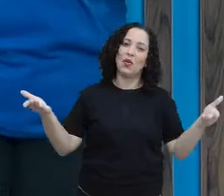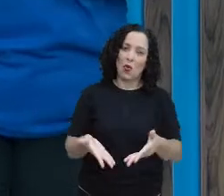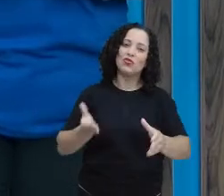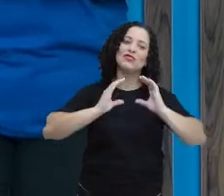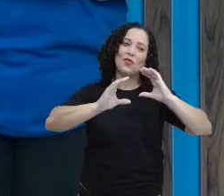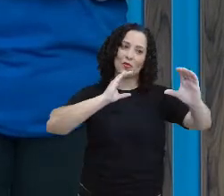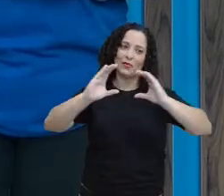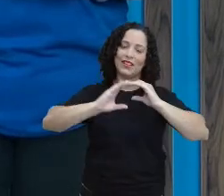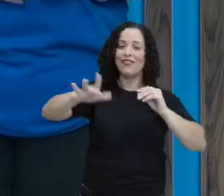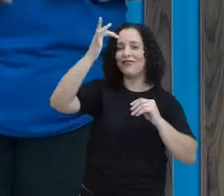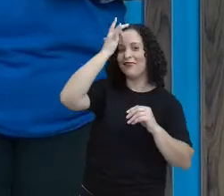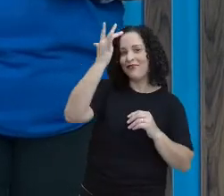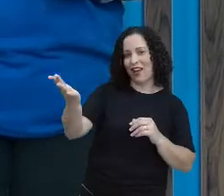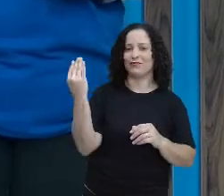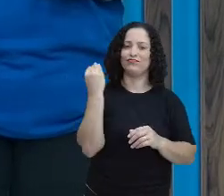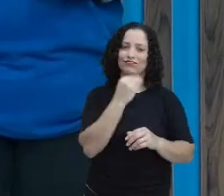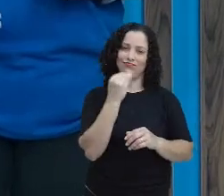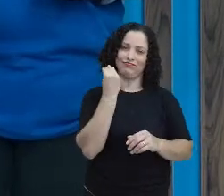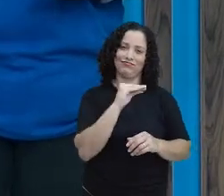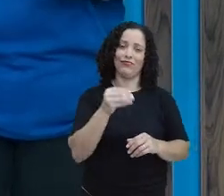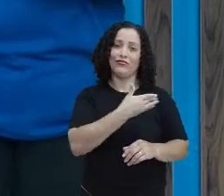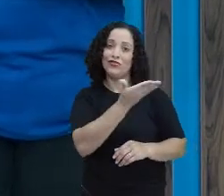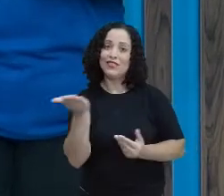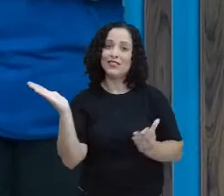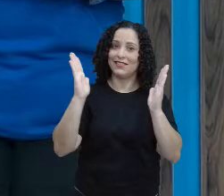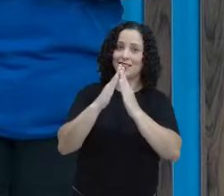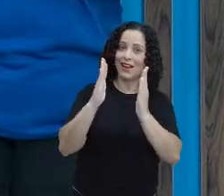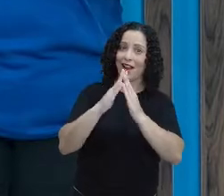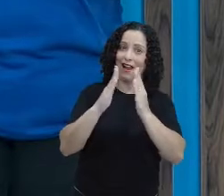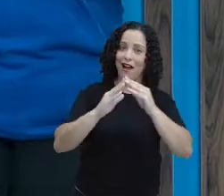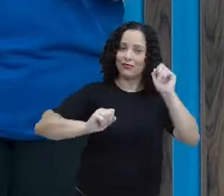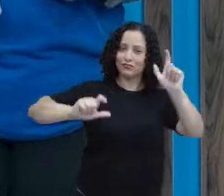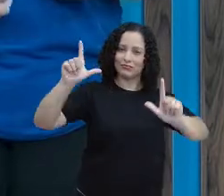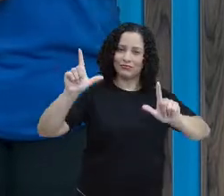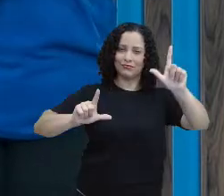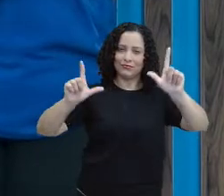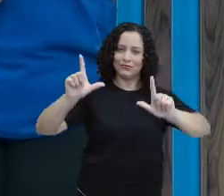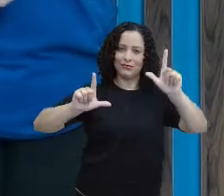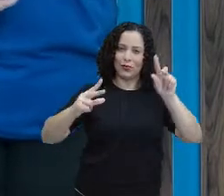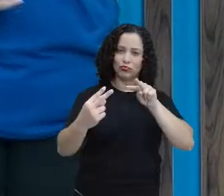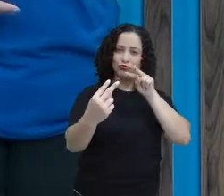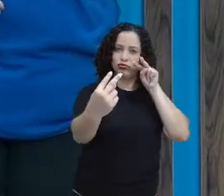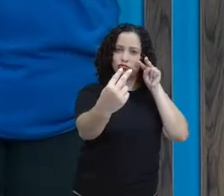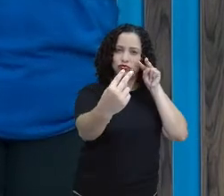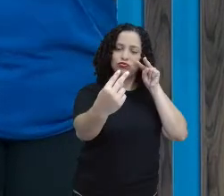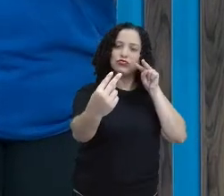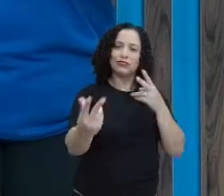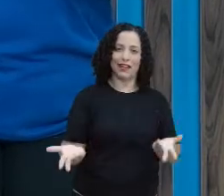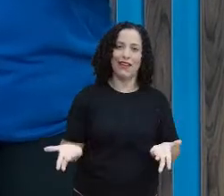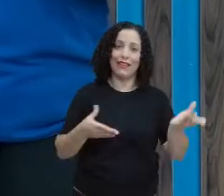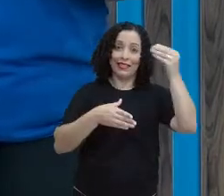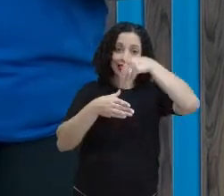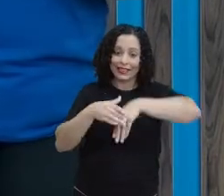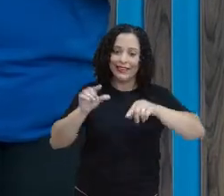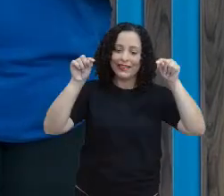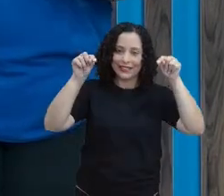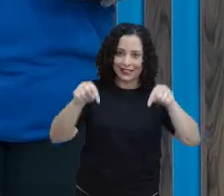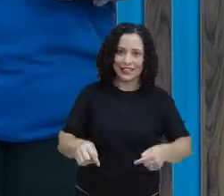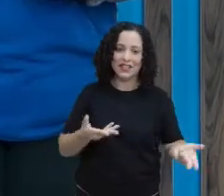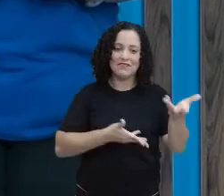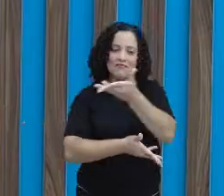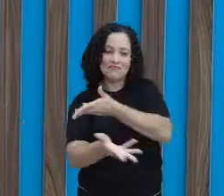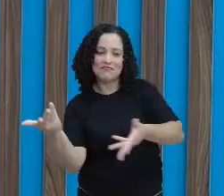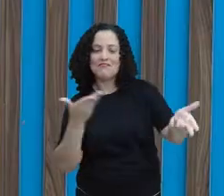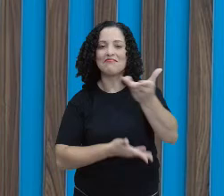essa facilidade, né? Vocês estão aí em casa me vendo ao vivo, eu estou aqui no estúdio com a professora Isabel, a gente consegue interagir